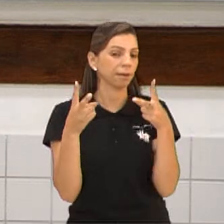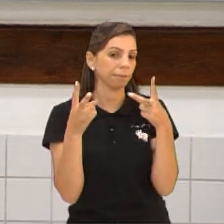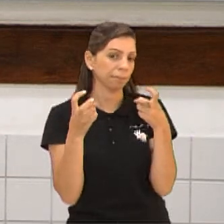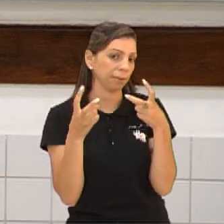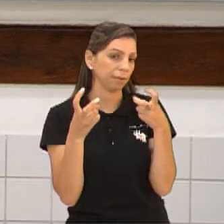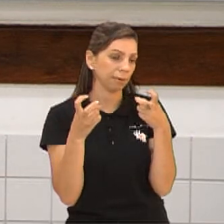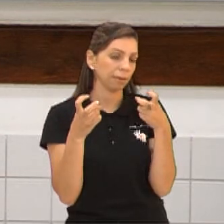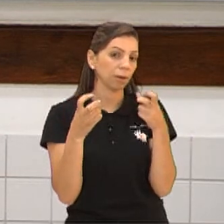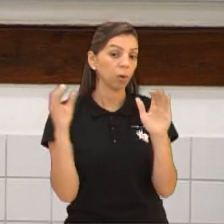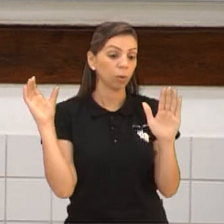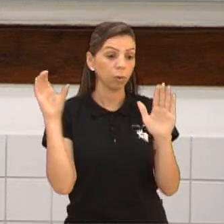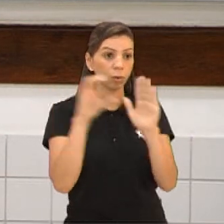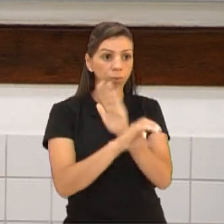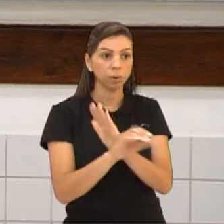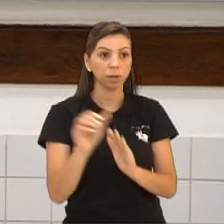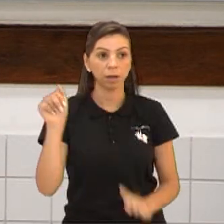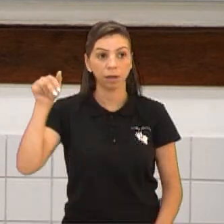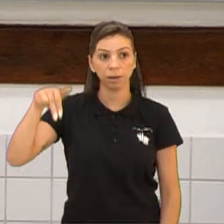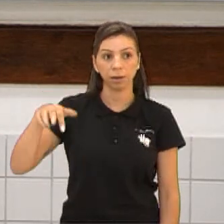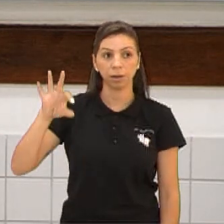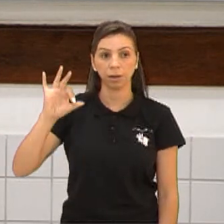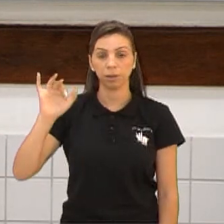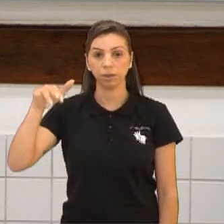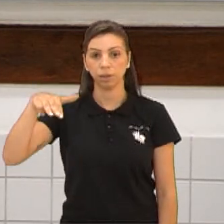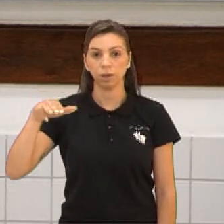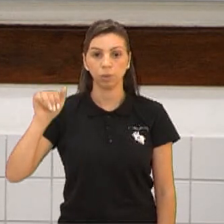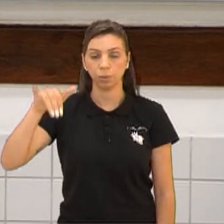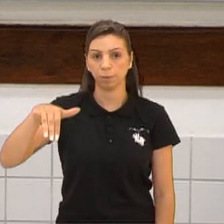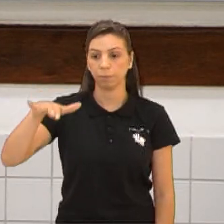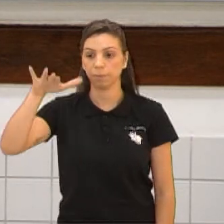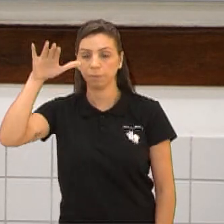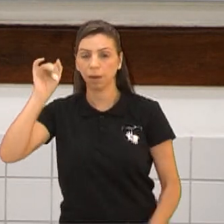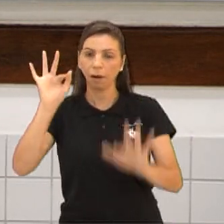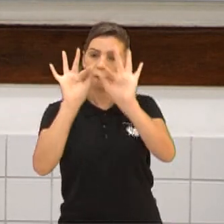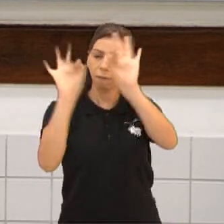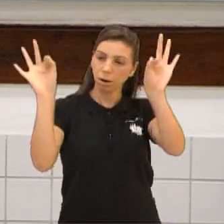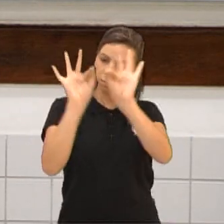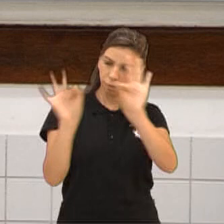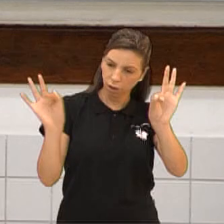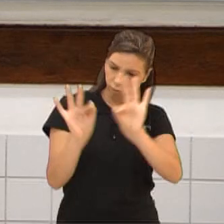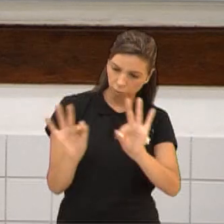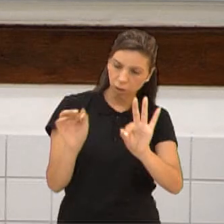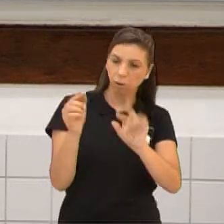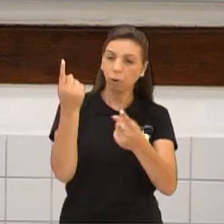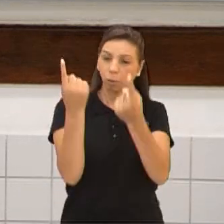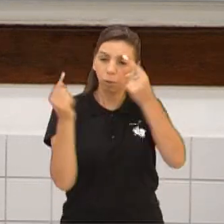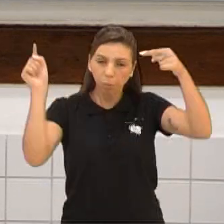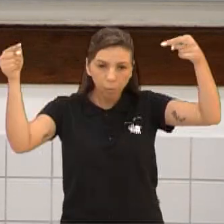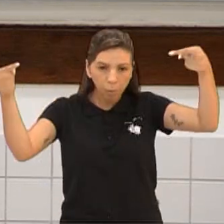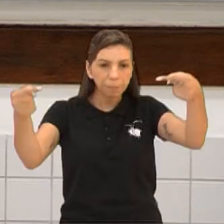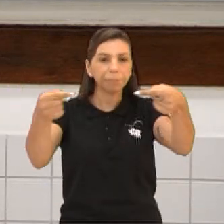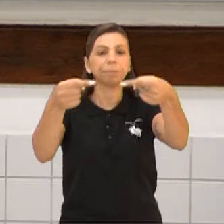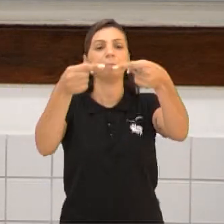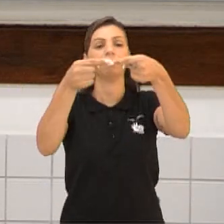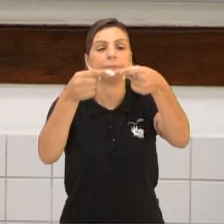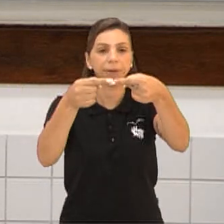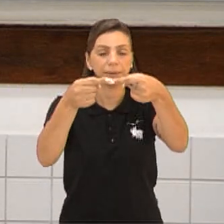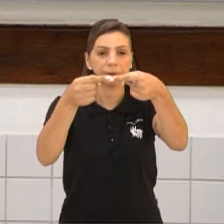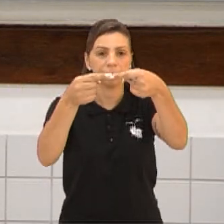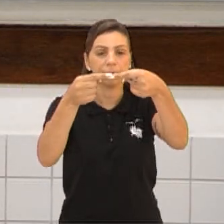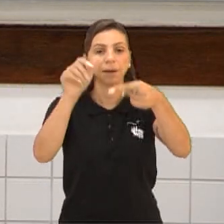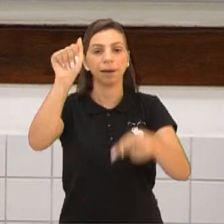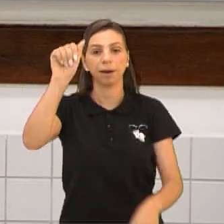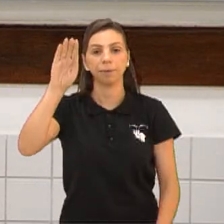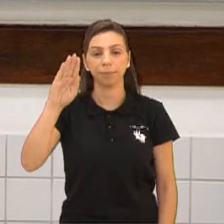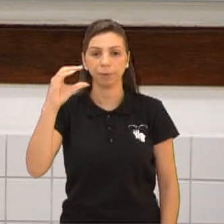Perceba, o conceito de antinomia, olhe para essas frases colocadas ali e diga qual é a antinomia entre A, B